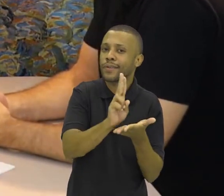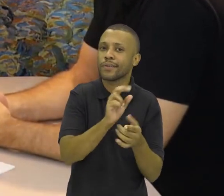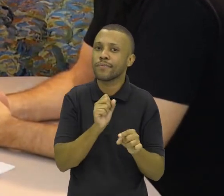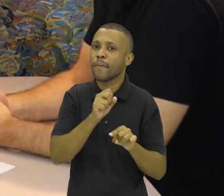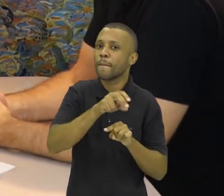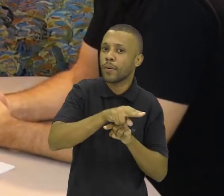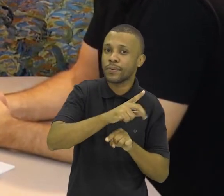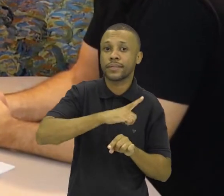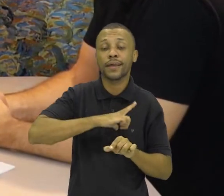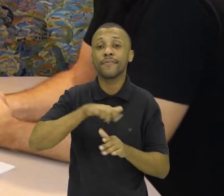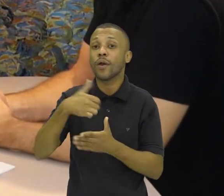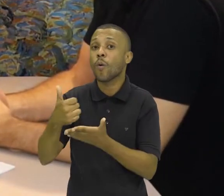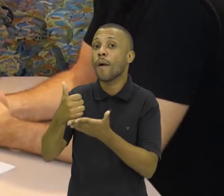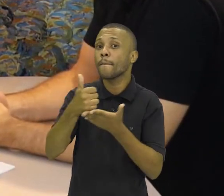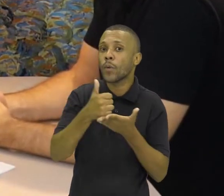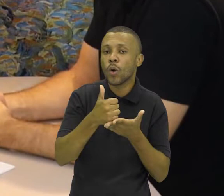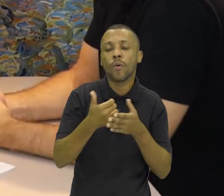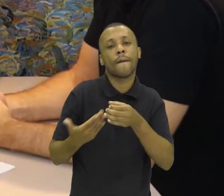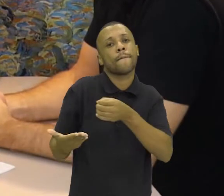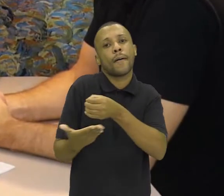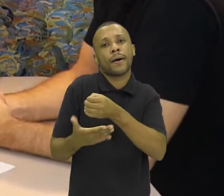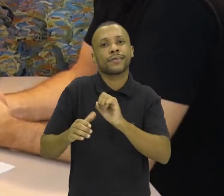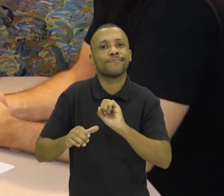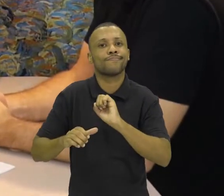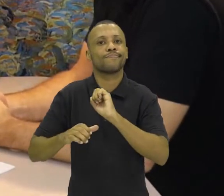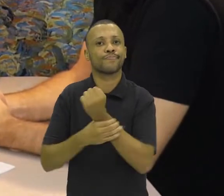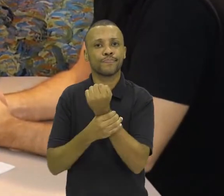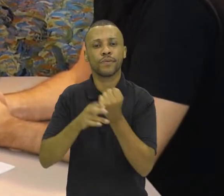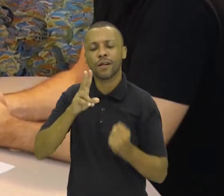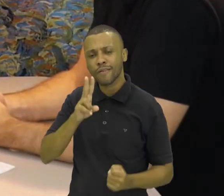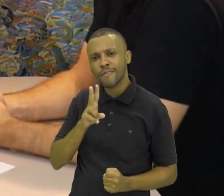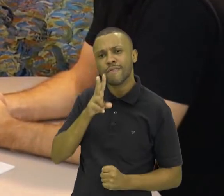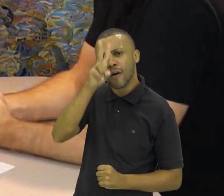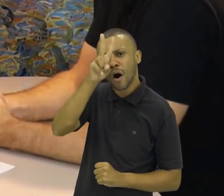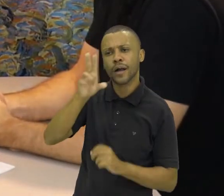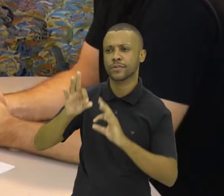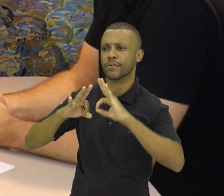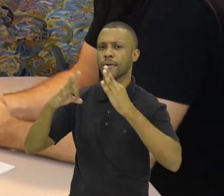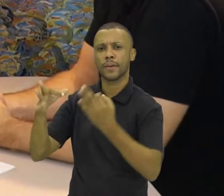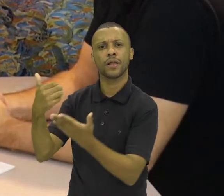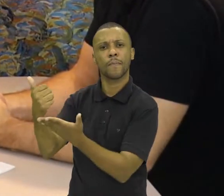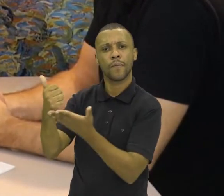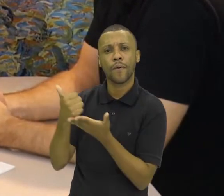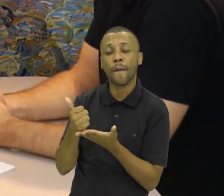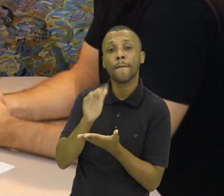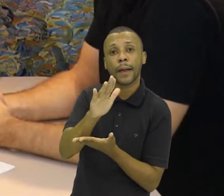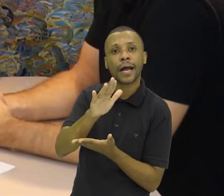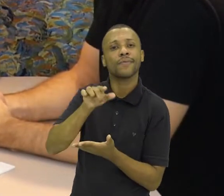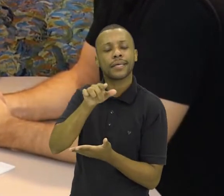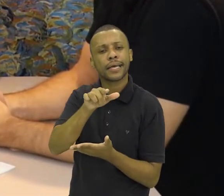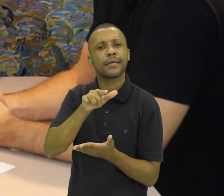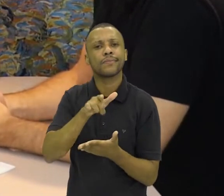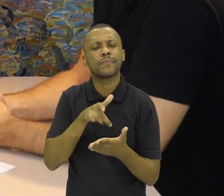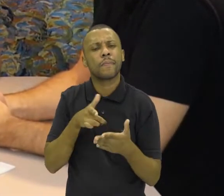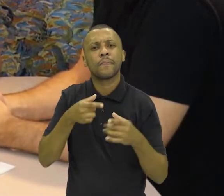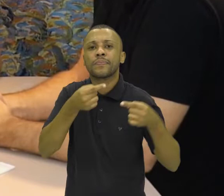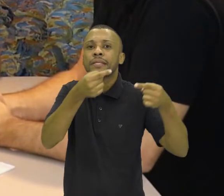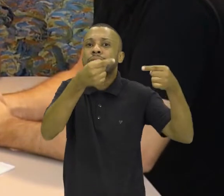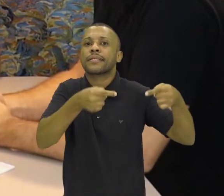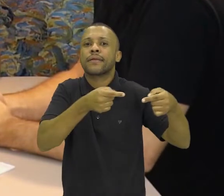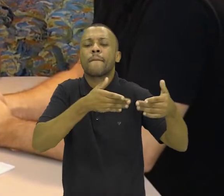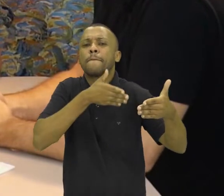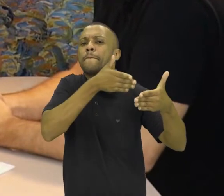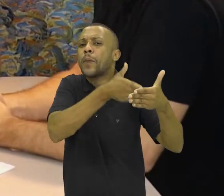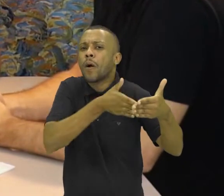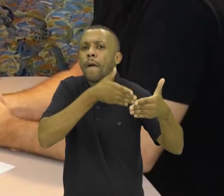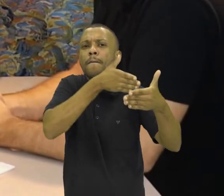fez universidade, você teve uma rede de apoio bem consistente com a família, Sim. mas mesmo com tudo isso, você enfrentou um monte